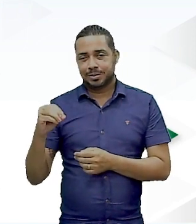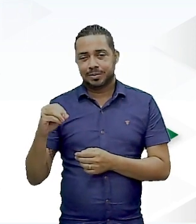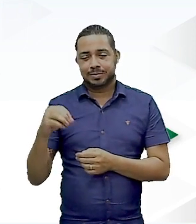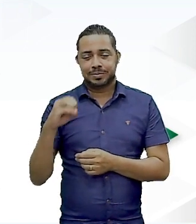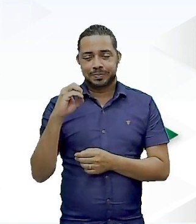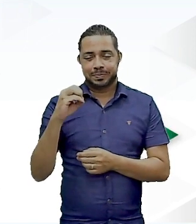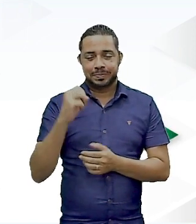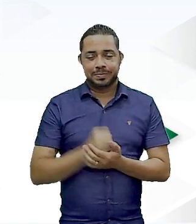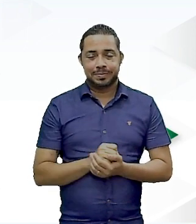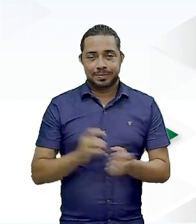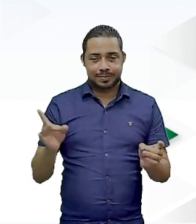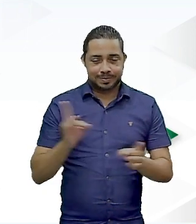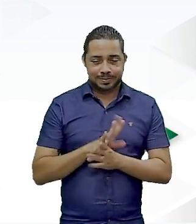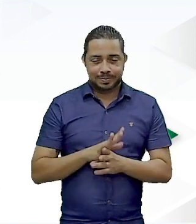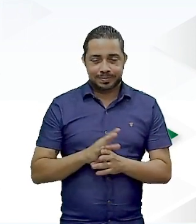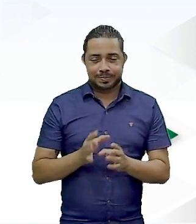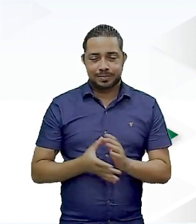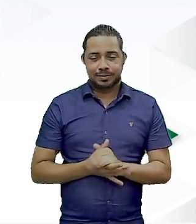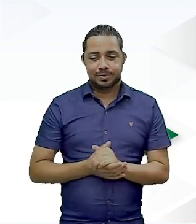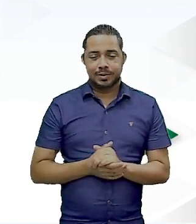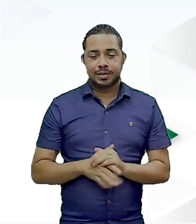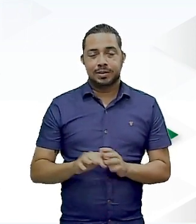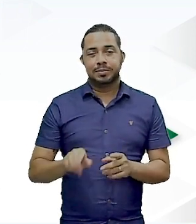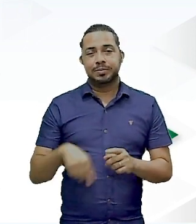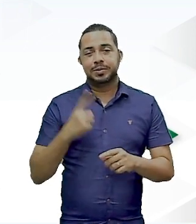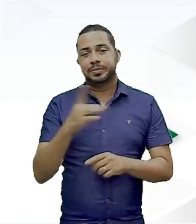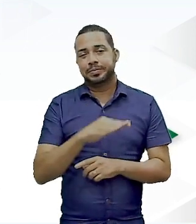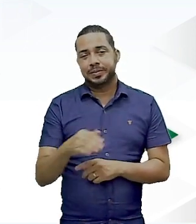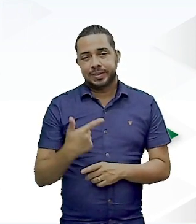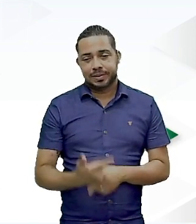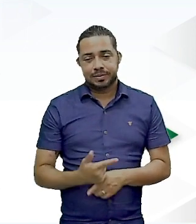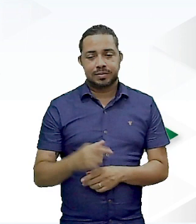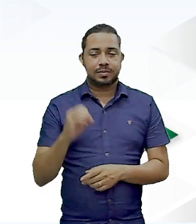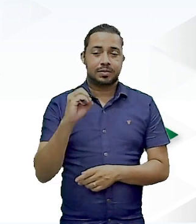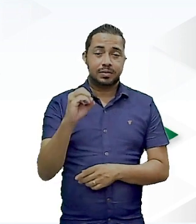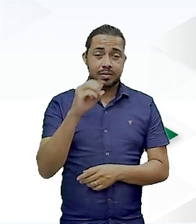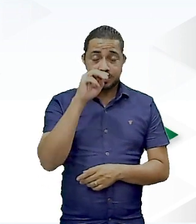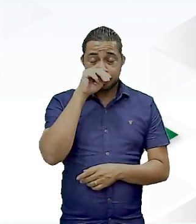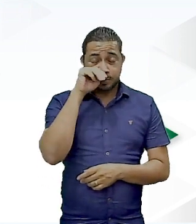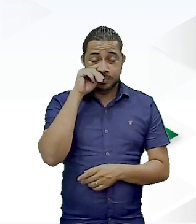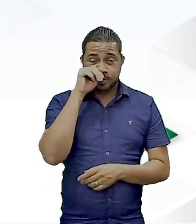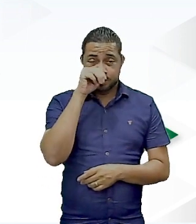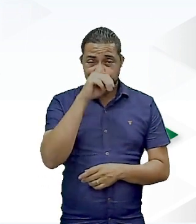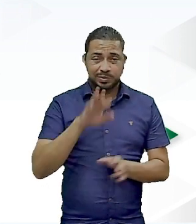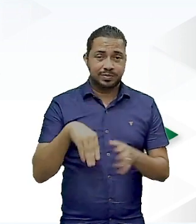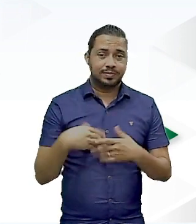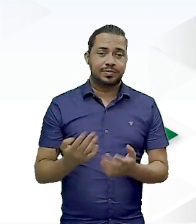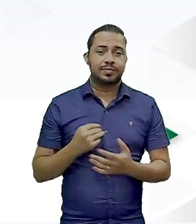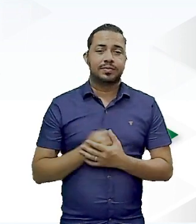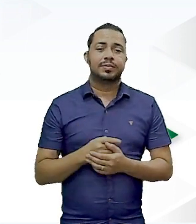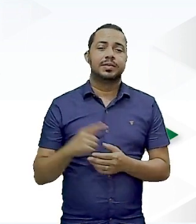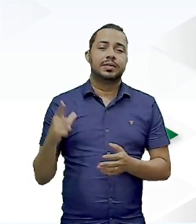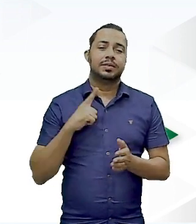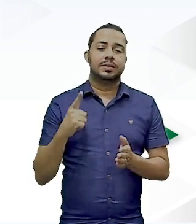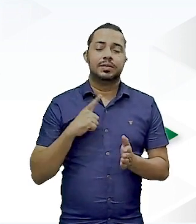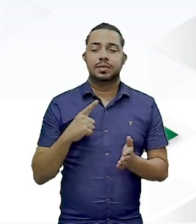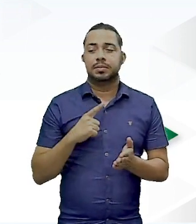bom? Fechou? É, mais um meio, menos um meio, zero, né? Bom, aí já está